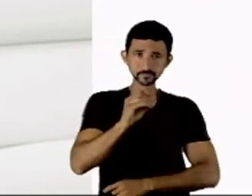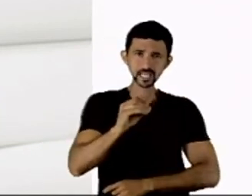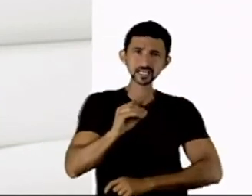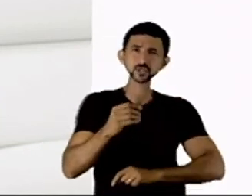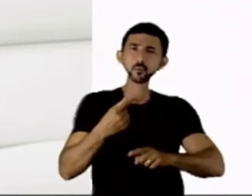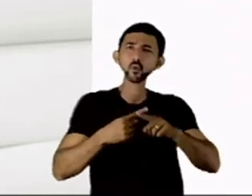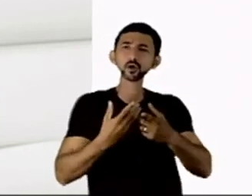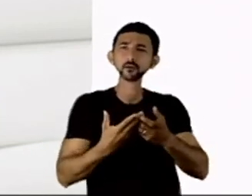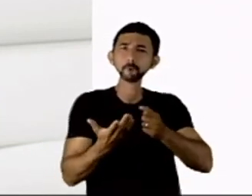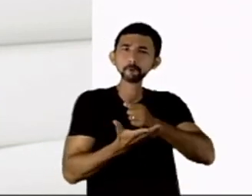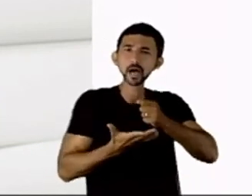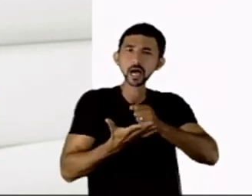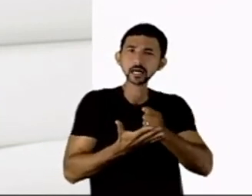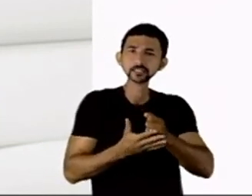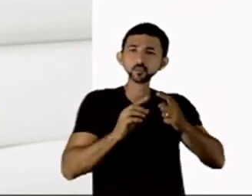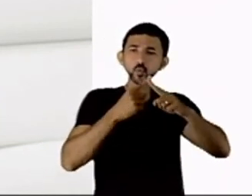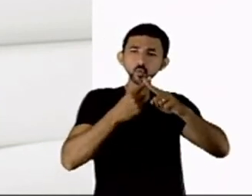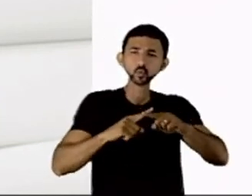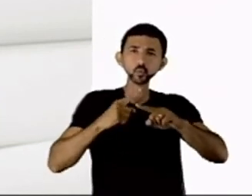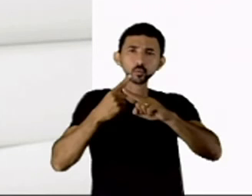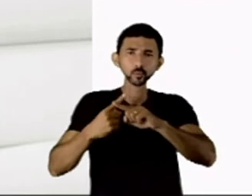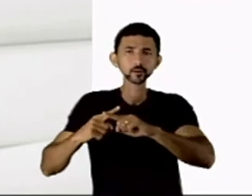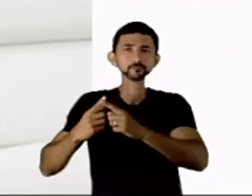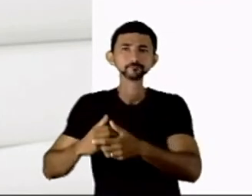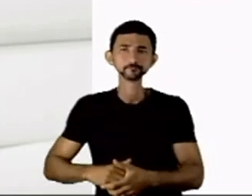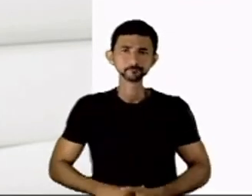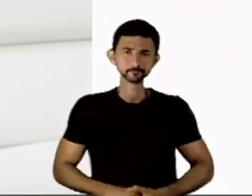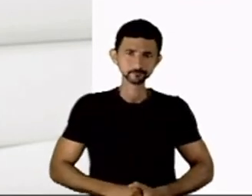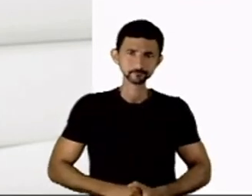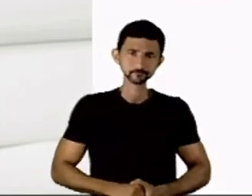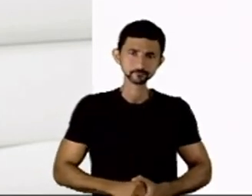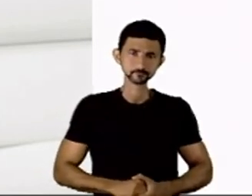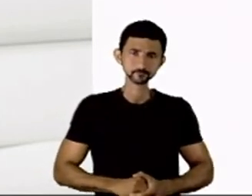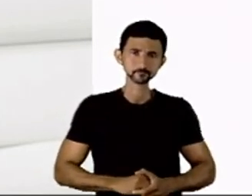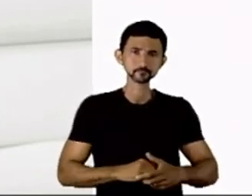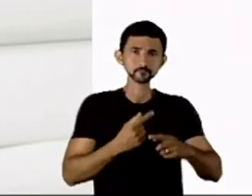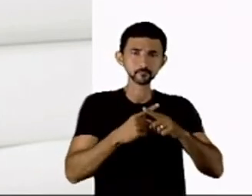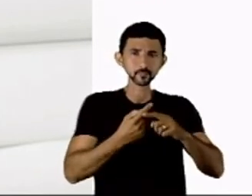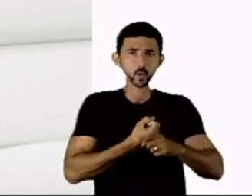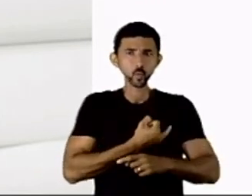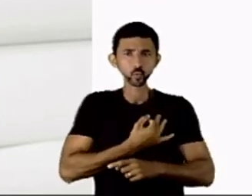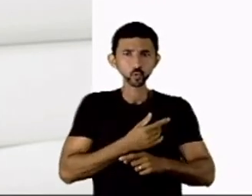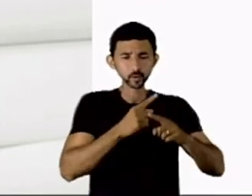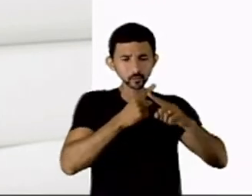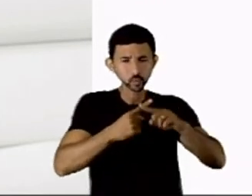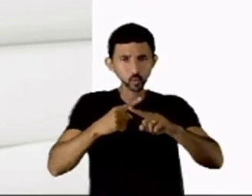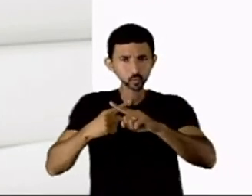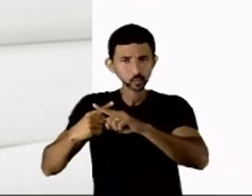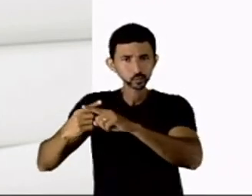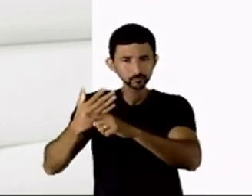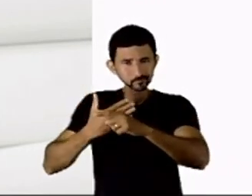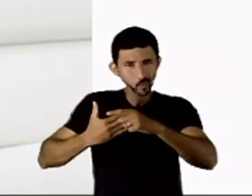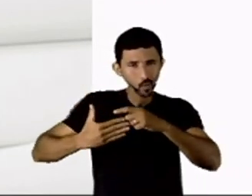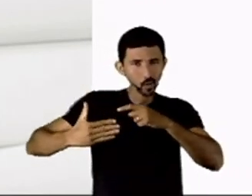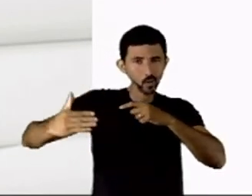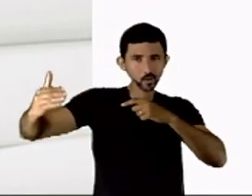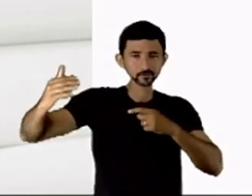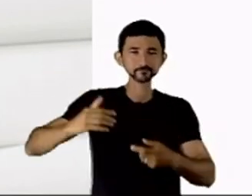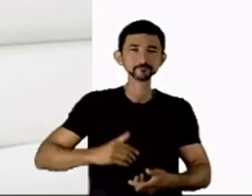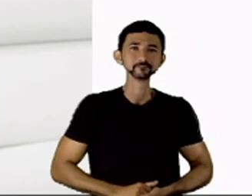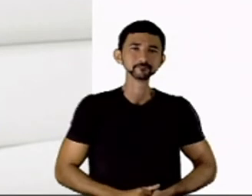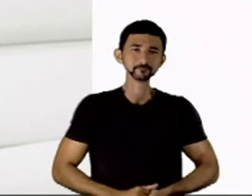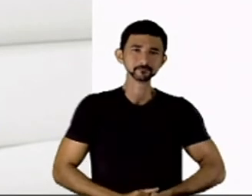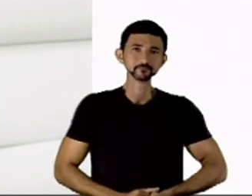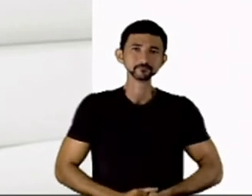que é o 10? Porque ele se multiplica... Olha, o número que se repete na multiplicação. Ou seja, 10 vezes 10